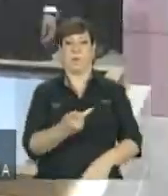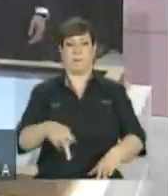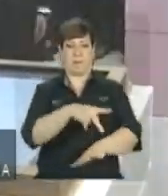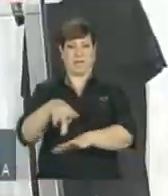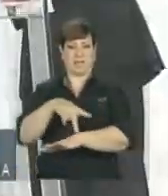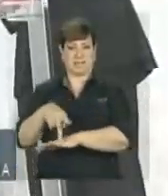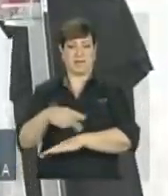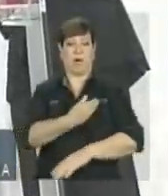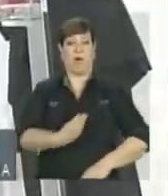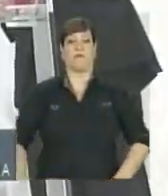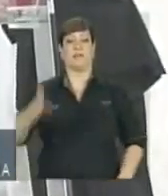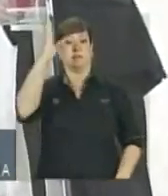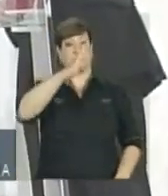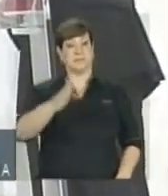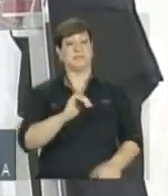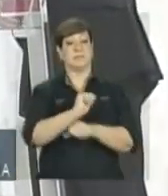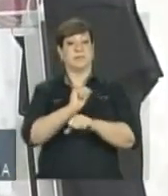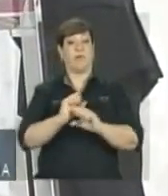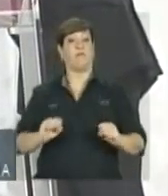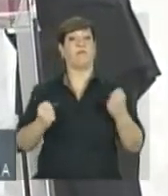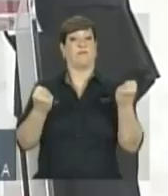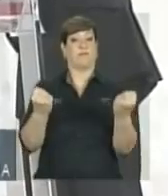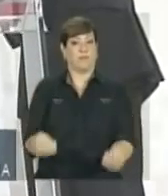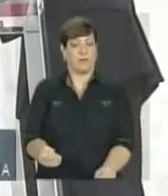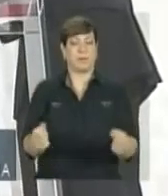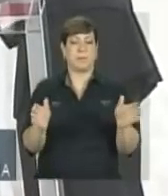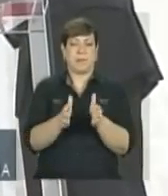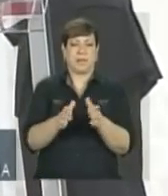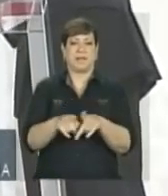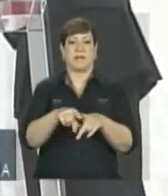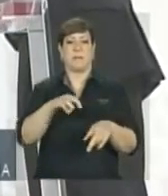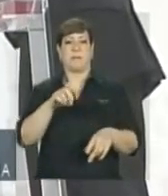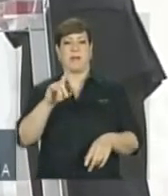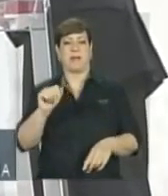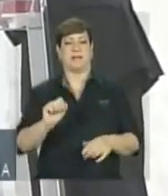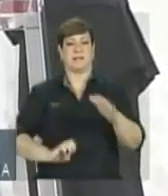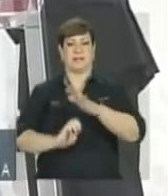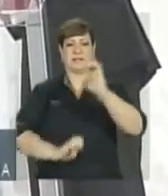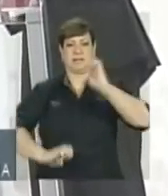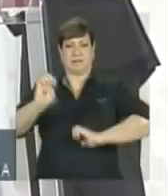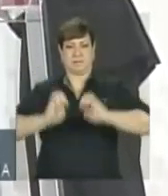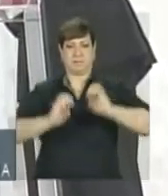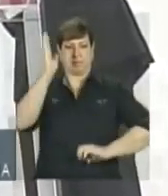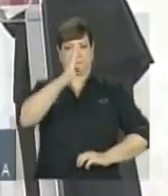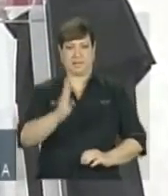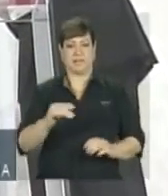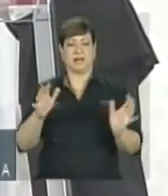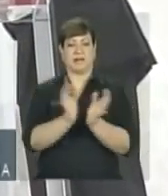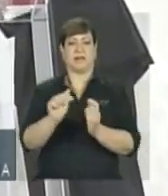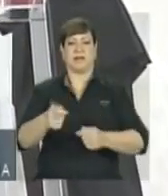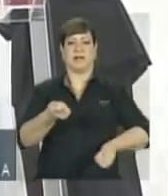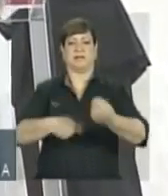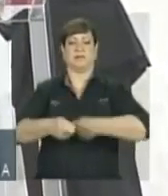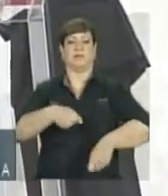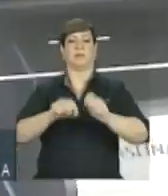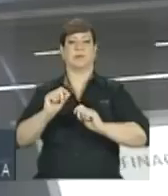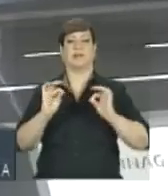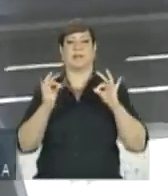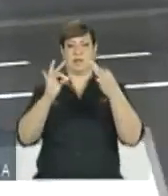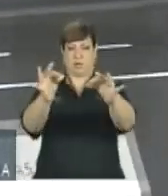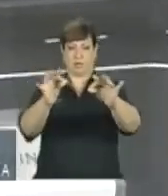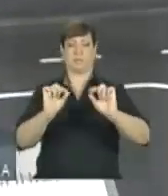O governo brasileiro espera fortalecer as pequenas e médias empresas brasileiras no mercado de tecnologia. E a